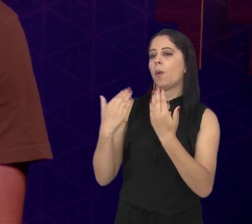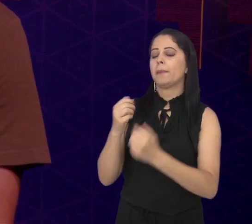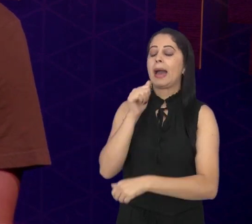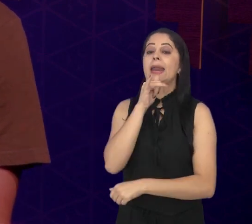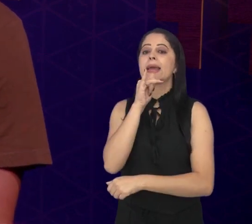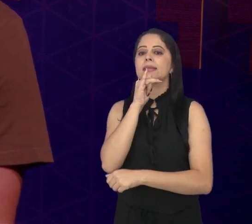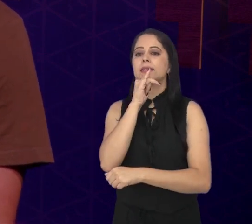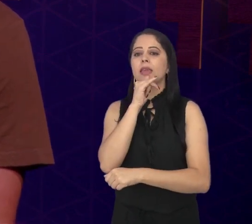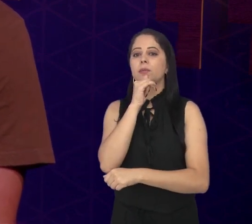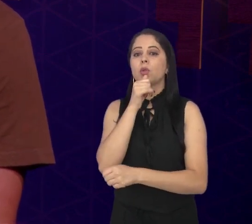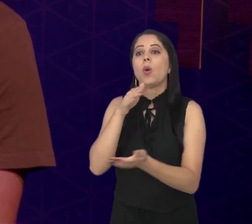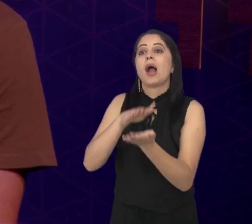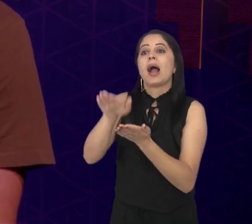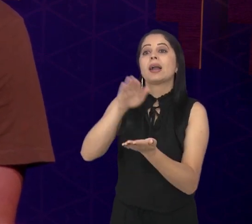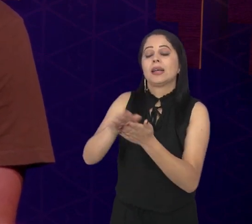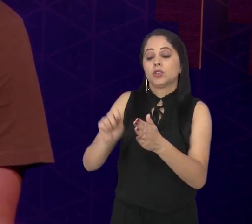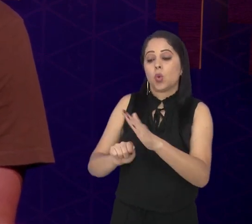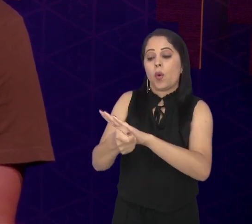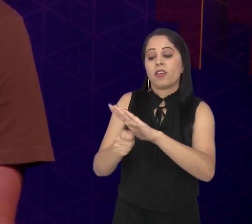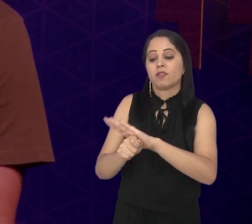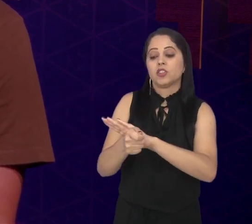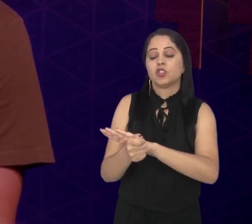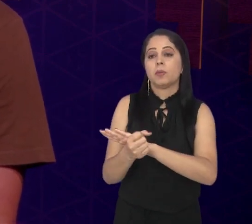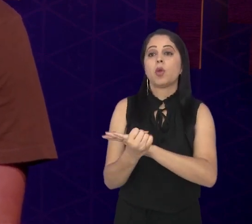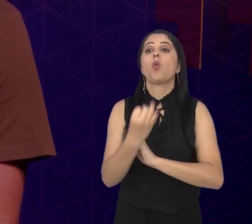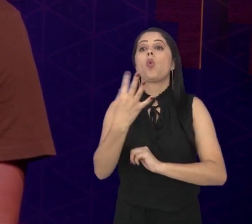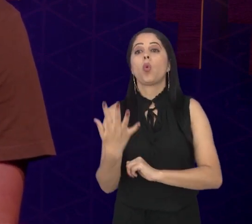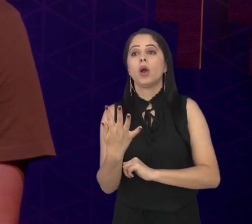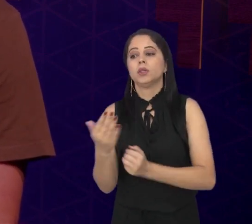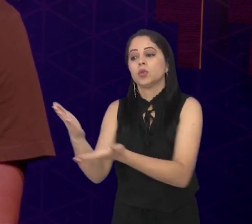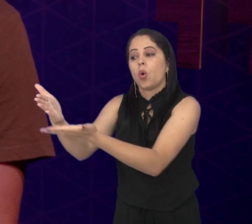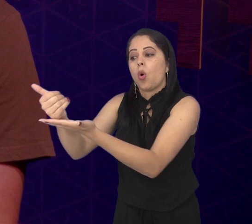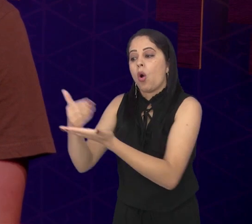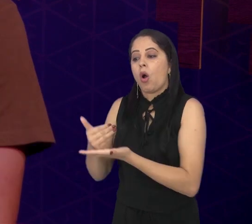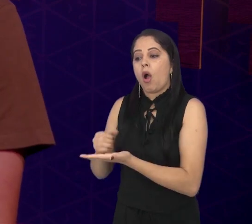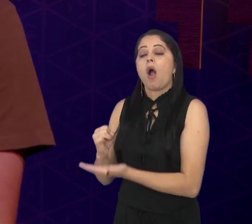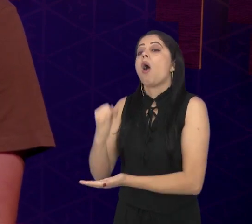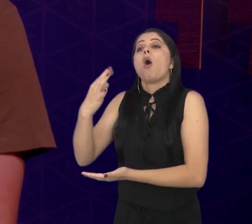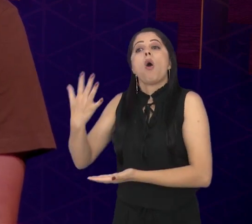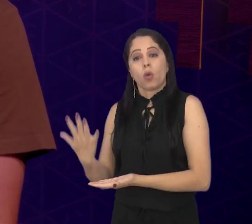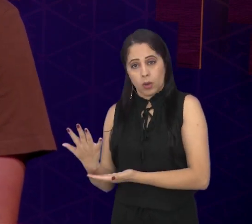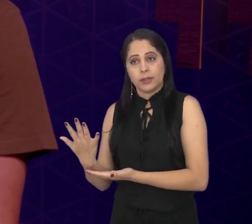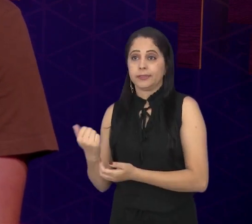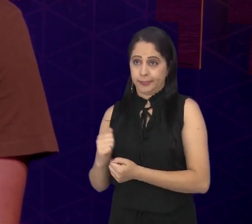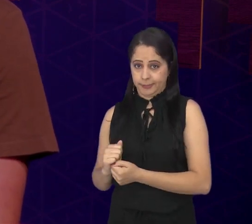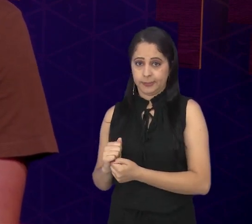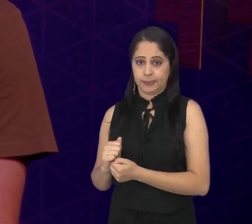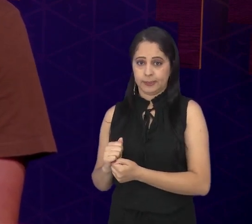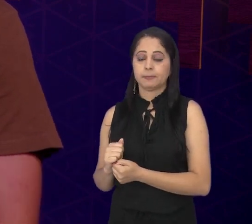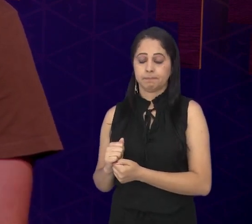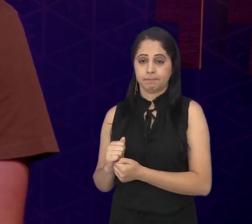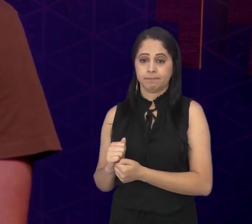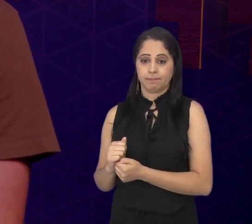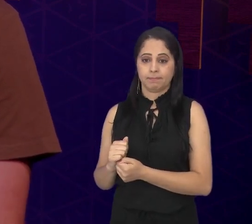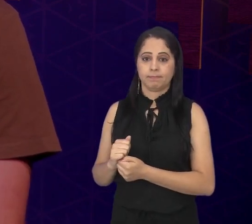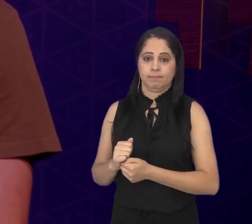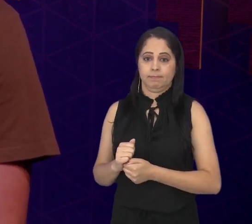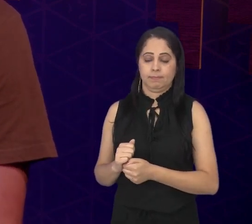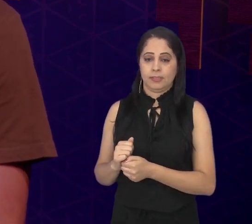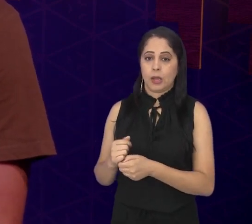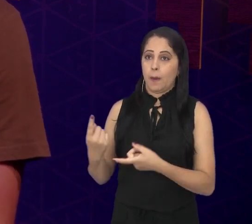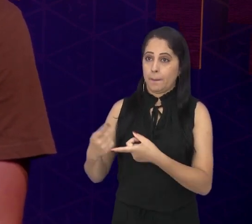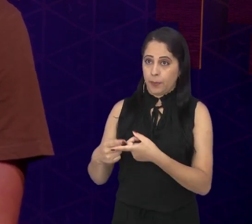quanto que gastaram para produzir e quanto que retornou. Porque, ao contrário de